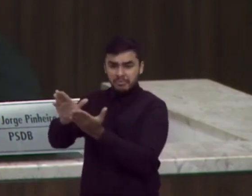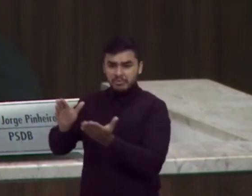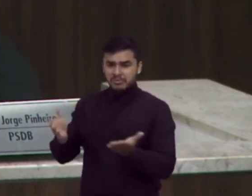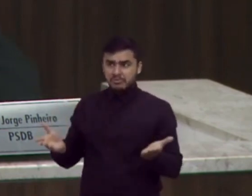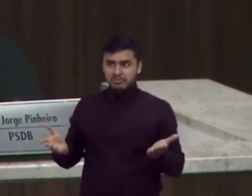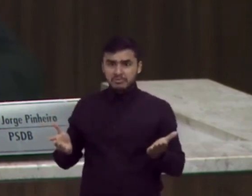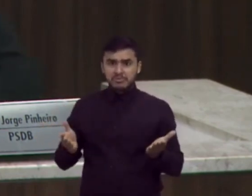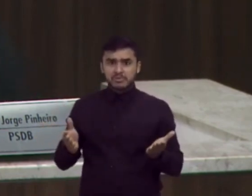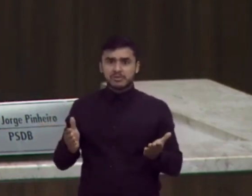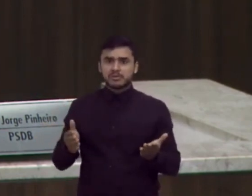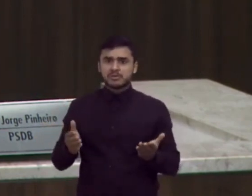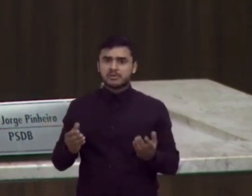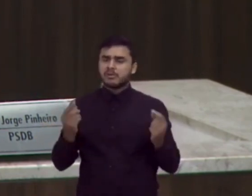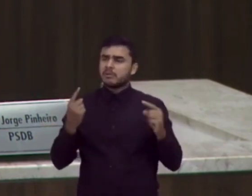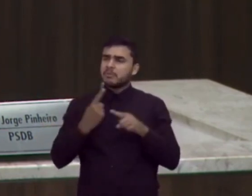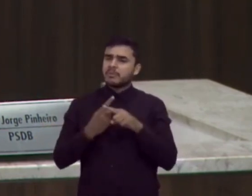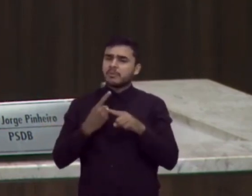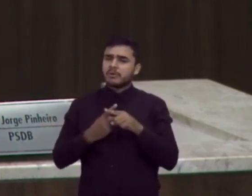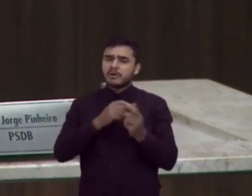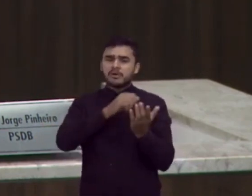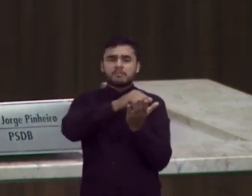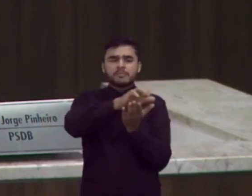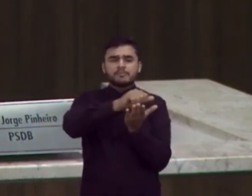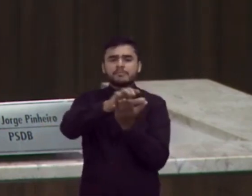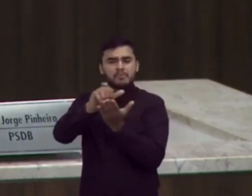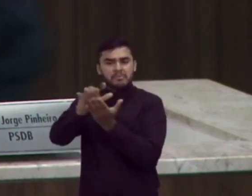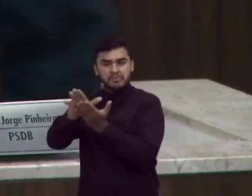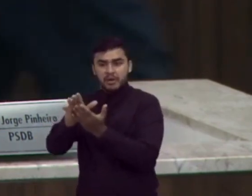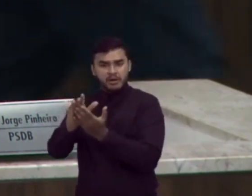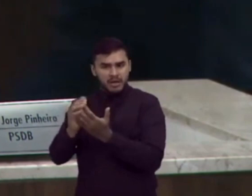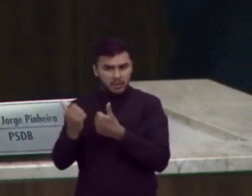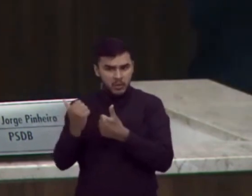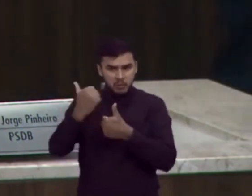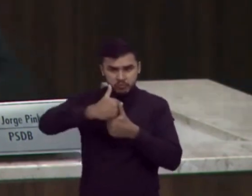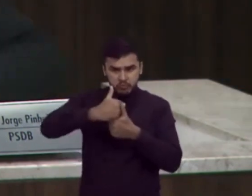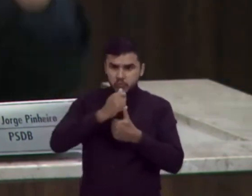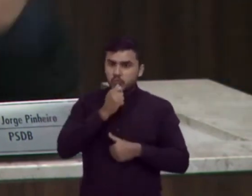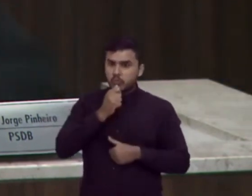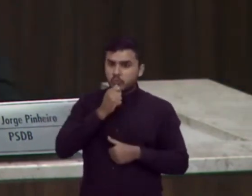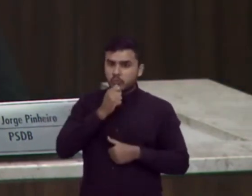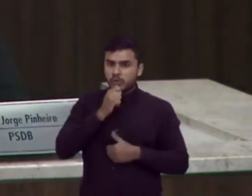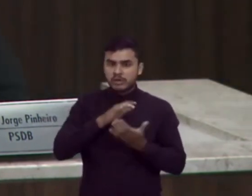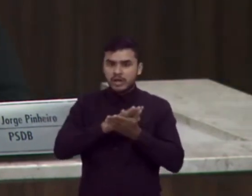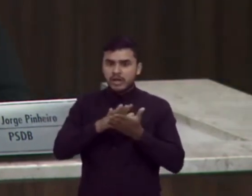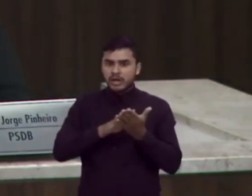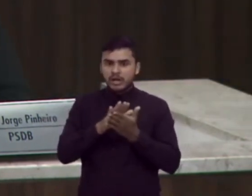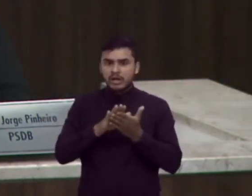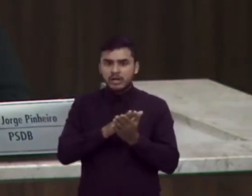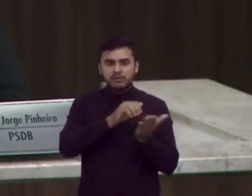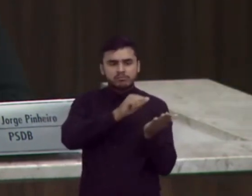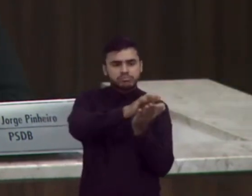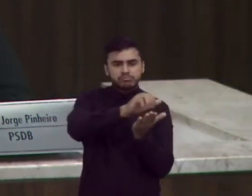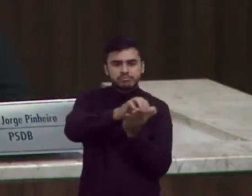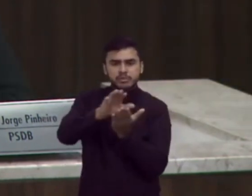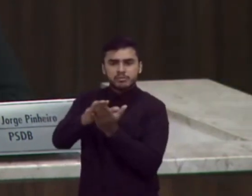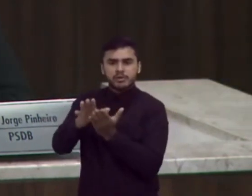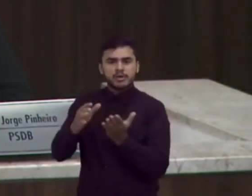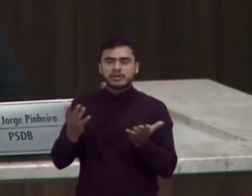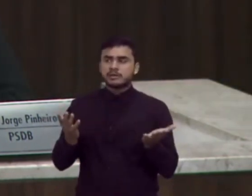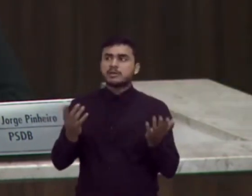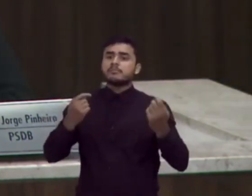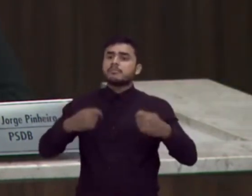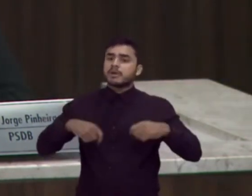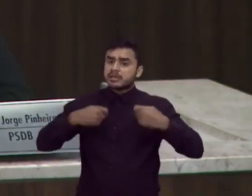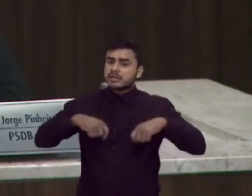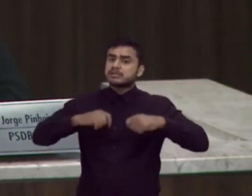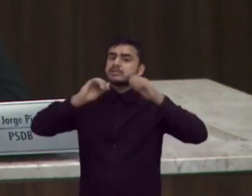dessas pessoas? Ou eles vão deixar de corresponder ao serviço público que vinha sendo prestado? Tudo isso precisa ser